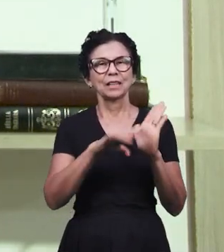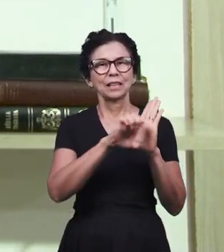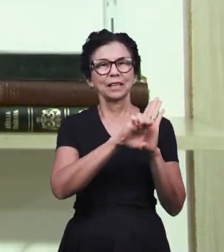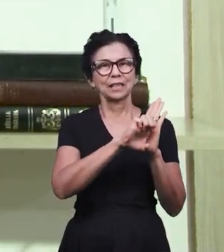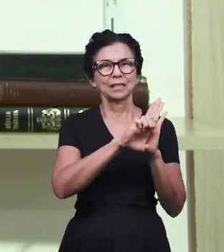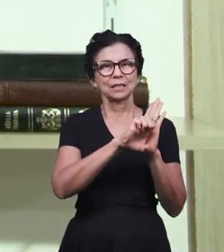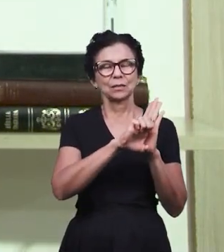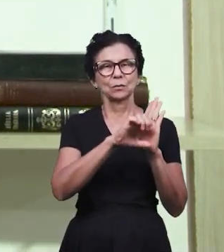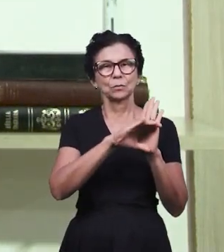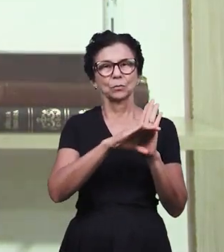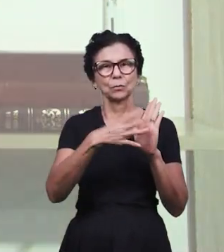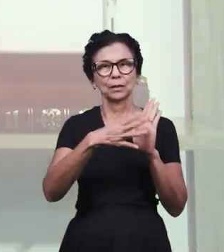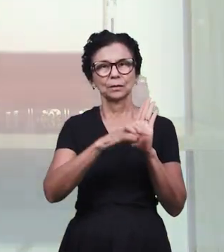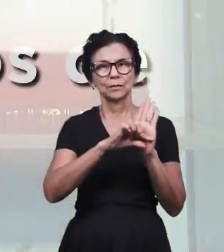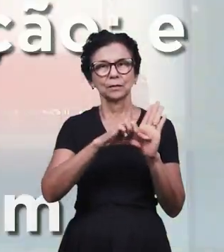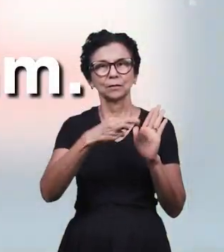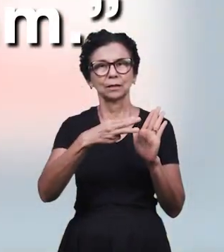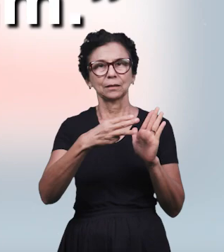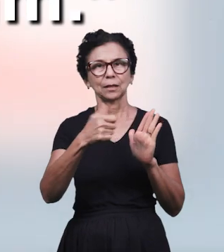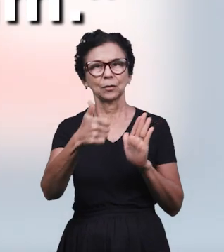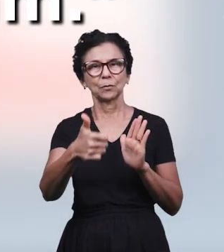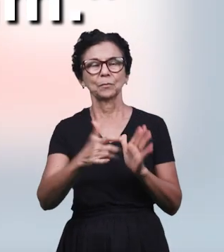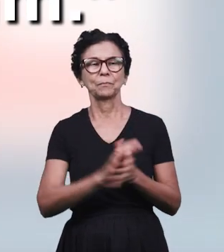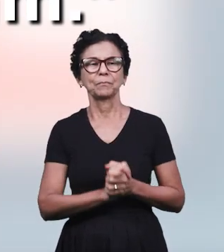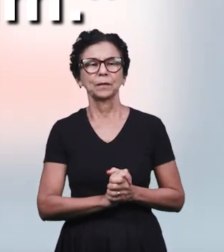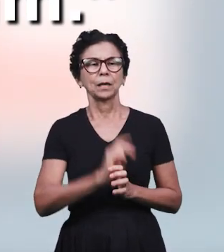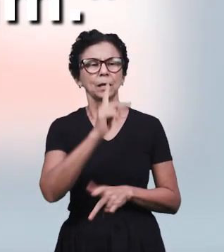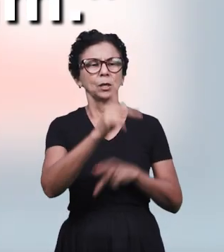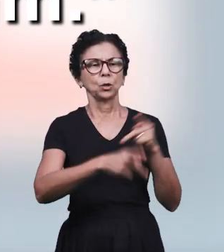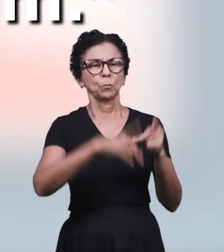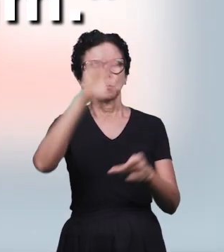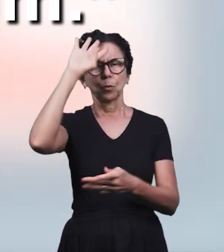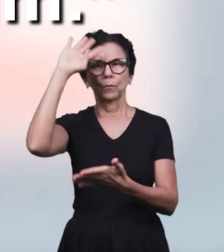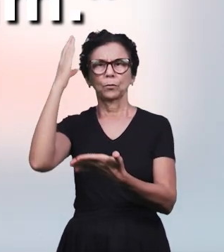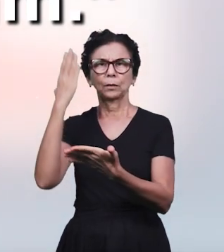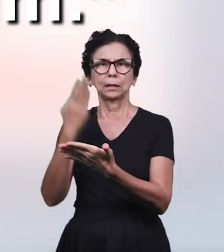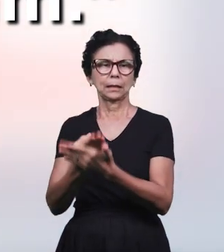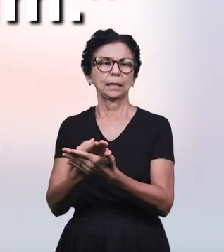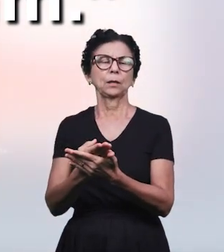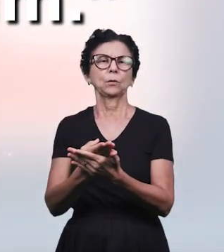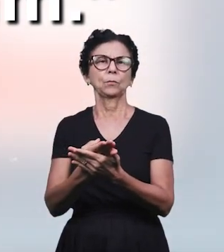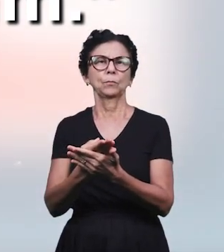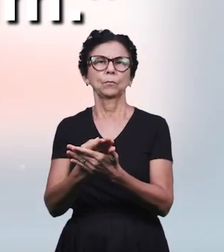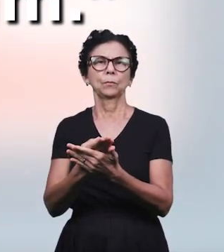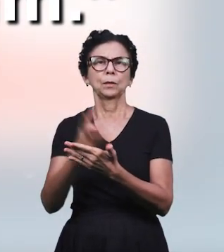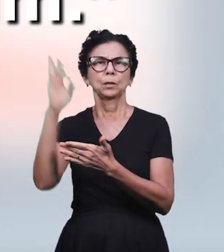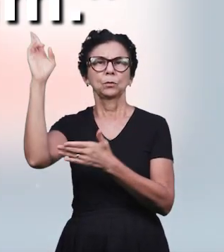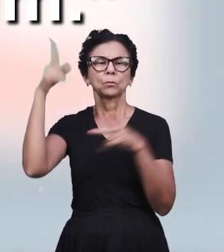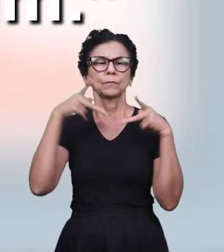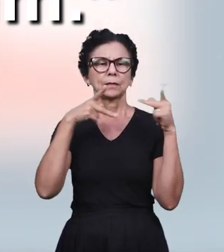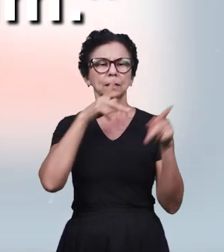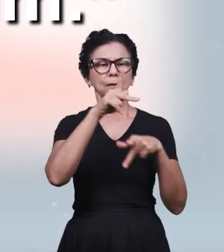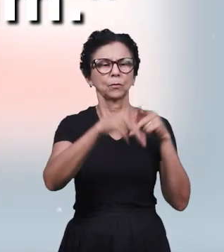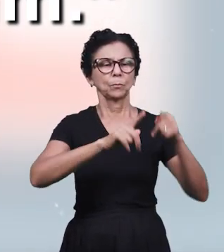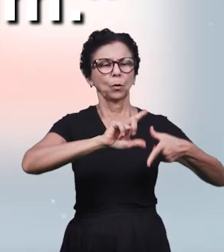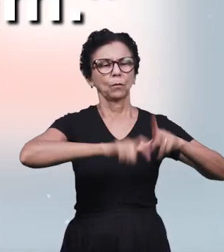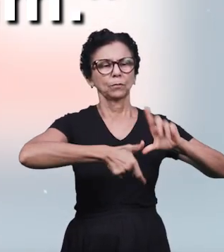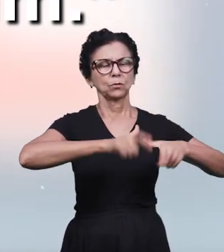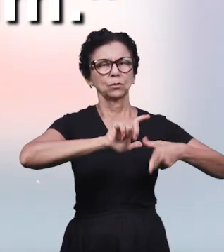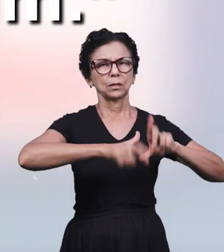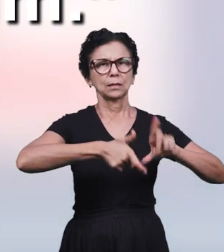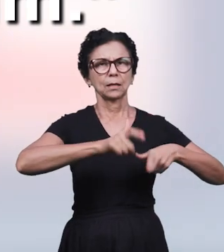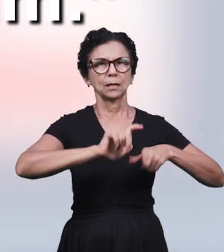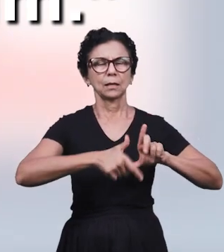assim, Êxodo 4:31. E o povo creu, e ouviram que o Senhor visitava os filhos de Israel e que via a